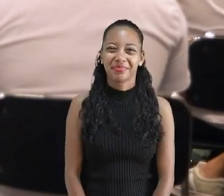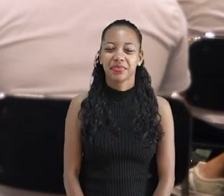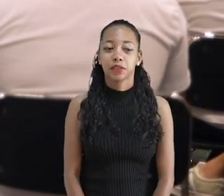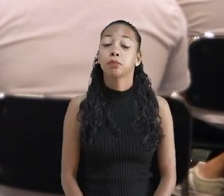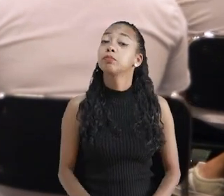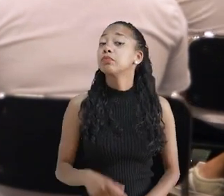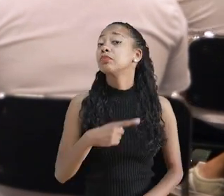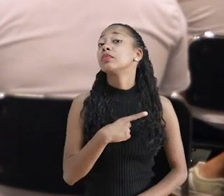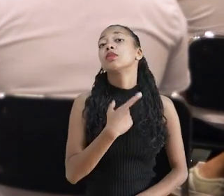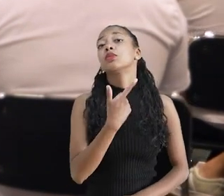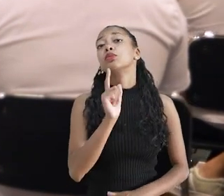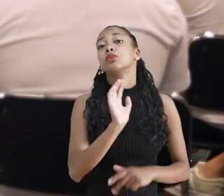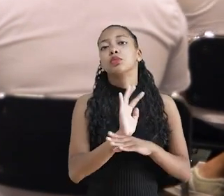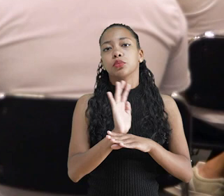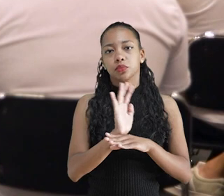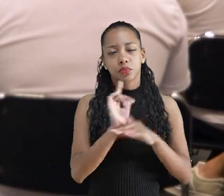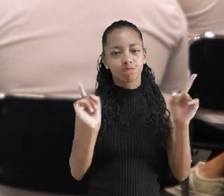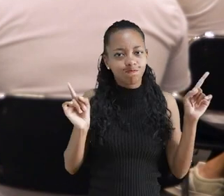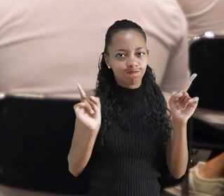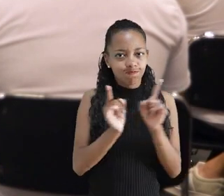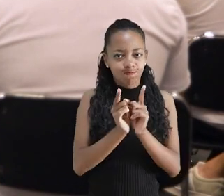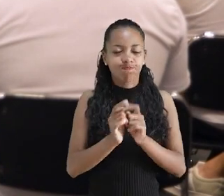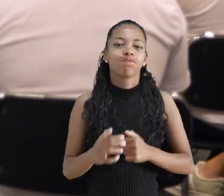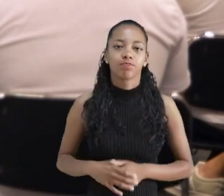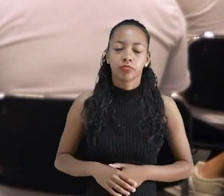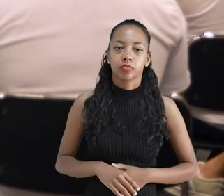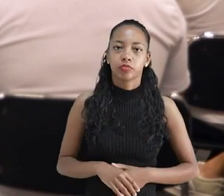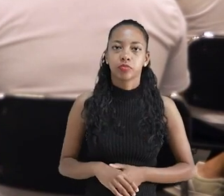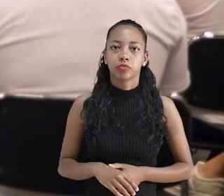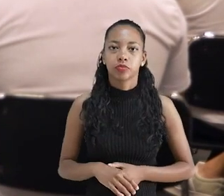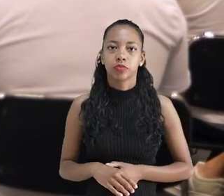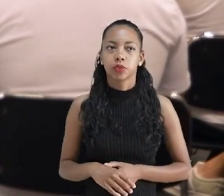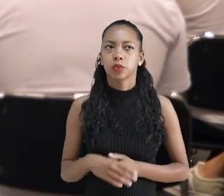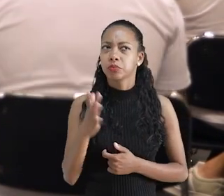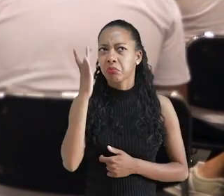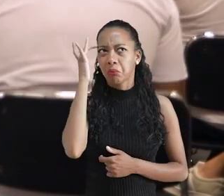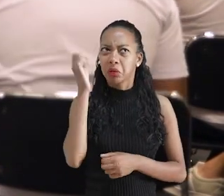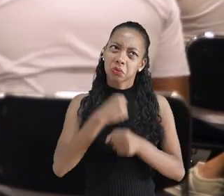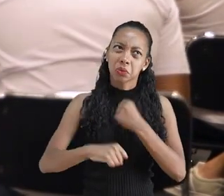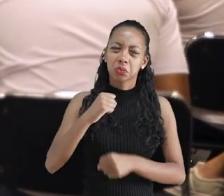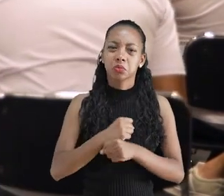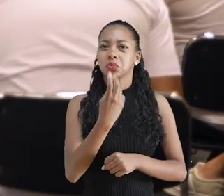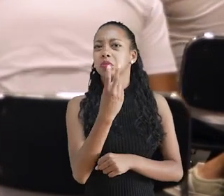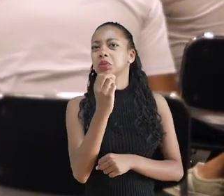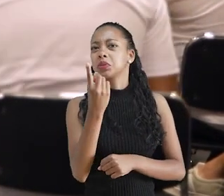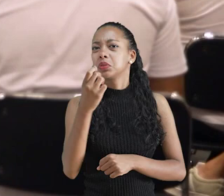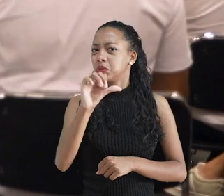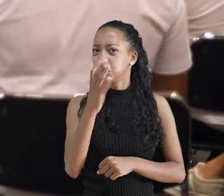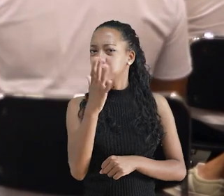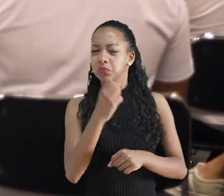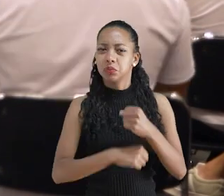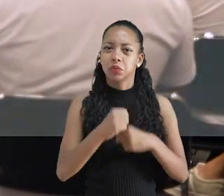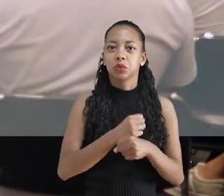gente também tem um outro videozinho aí curto bem curto que mostra é um p pouco mais recente eu acho que é de 2019 também 2020 não